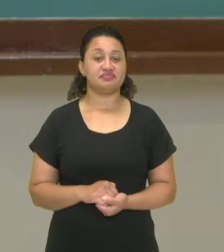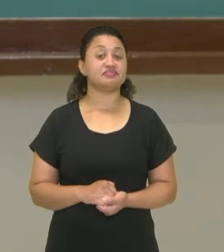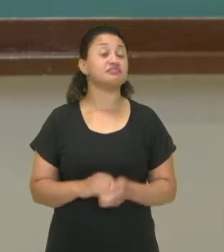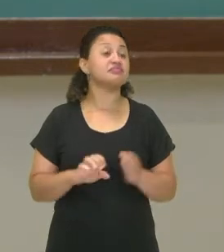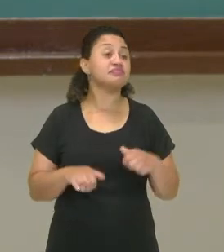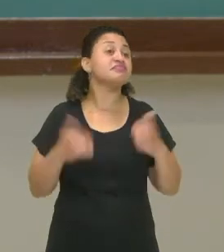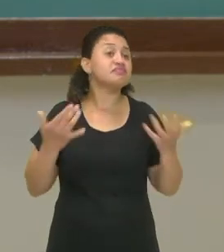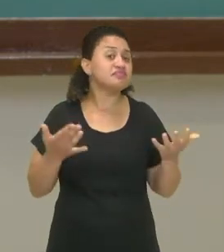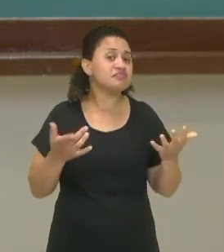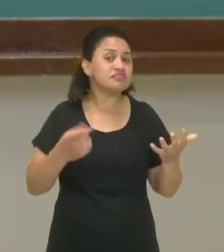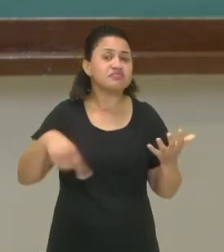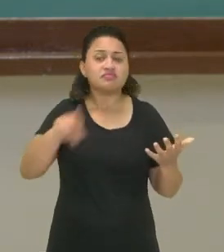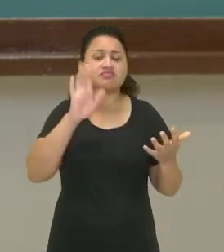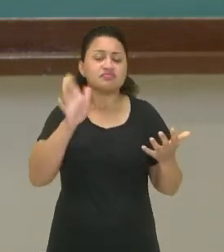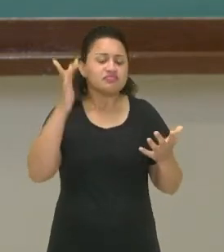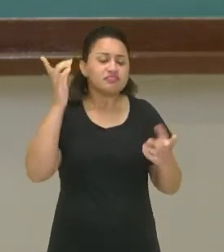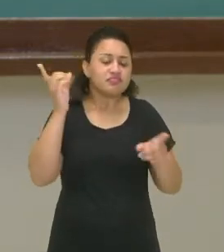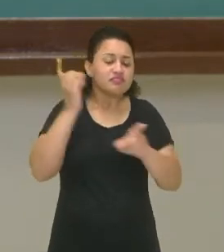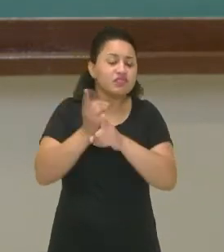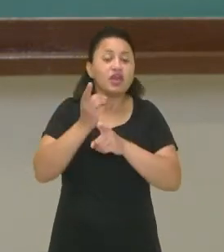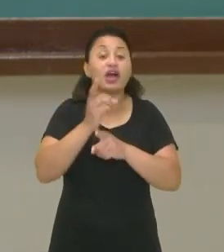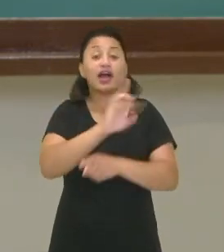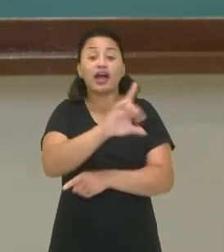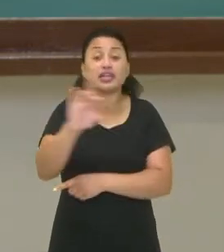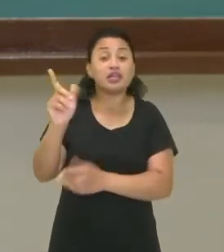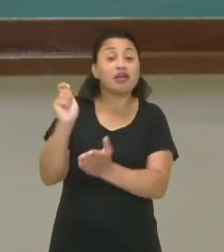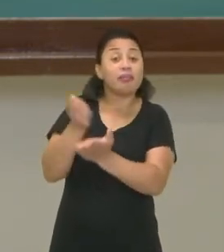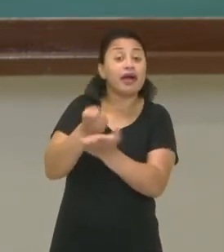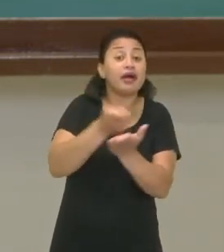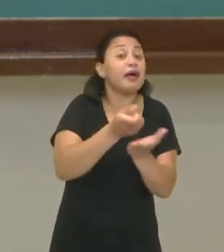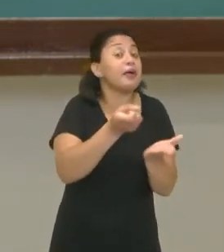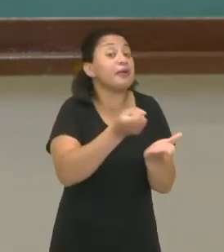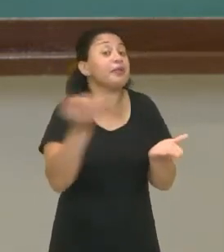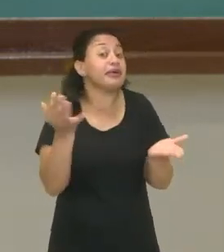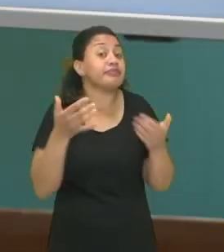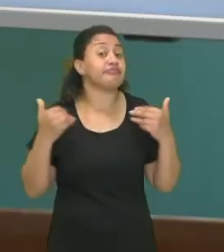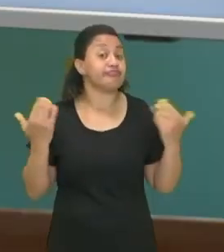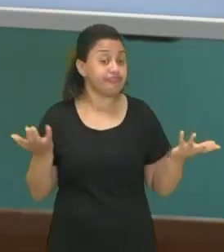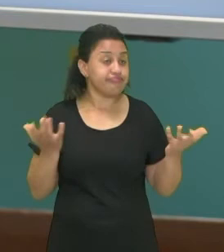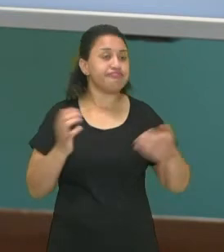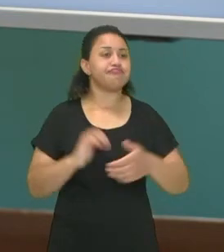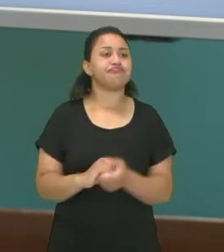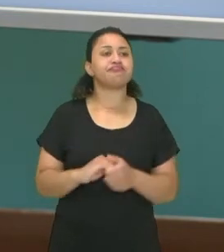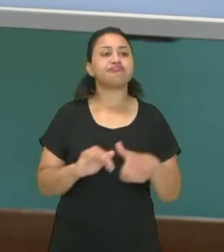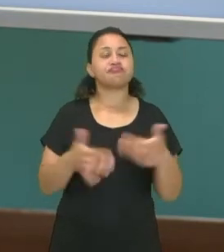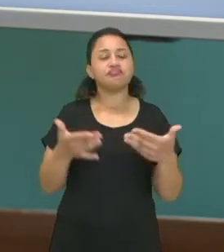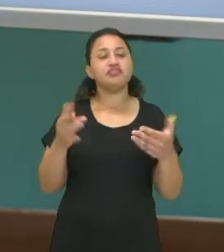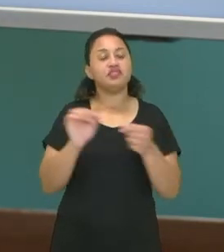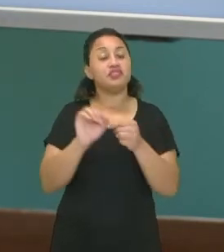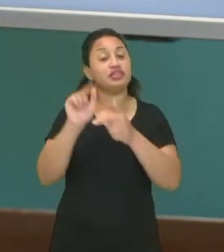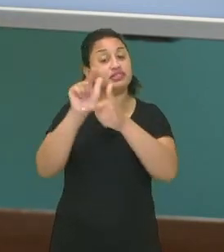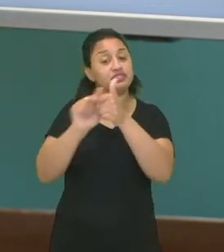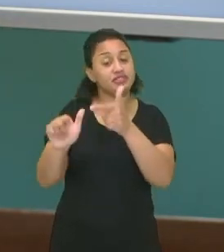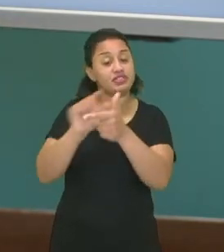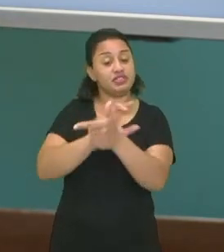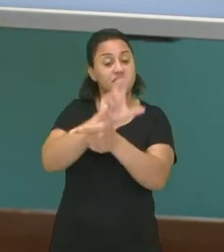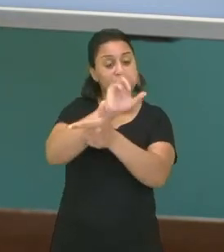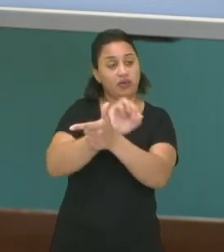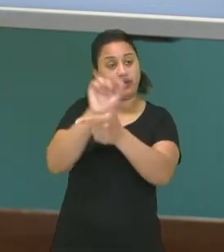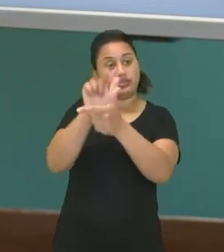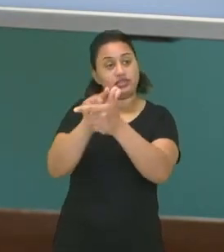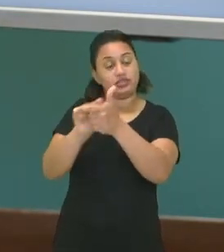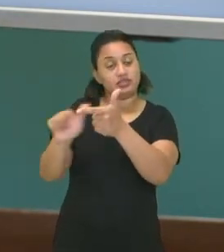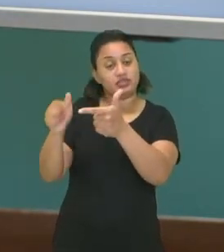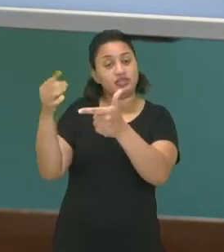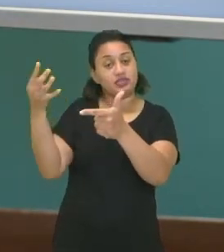E aí, pessoal, já descobriram quanto que cada um vai pagar? Vamos ver lá, então? Olha só, né? Então, aqui a gente vai ter que fazer essa divisão, né? Vamos dividir